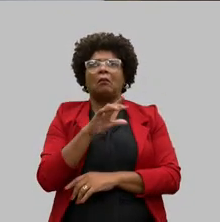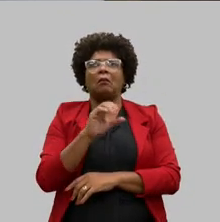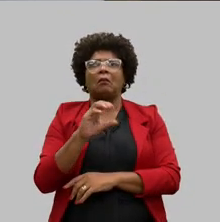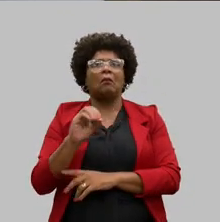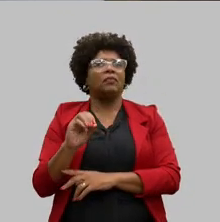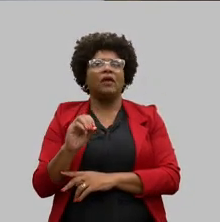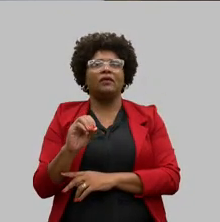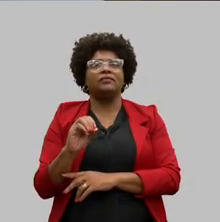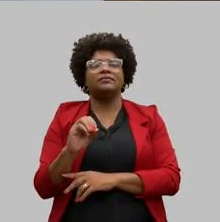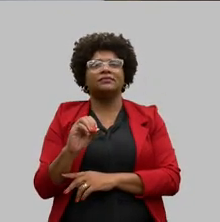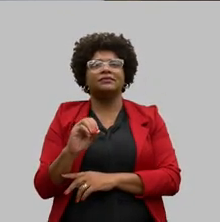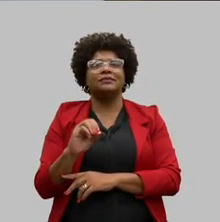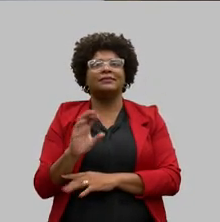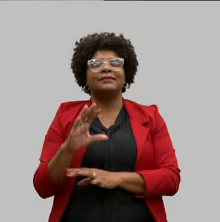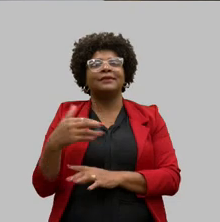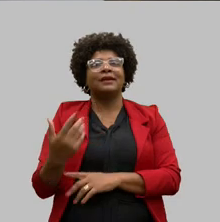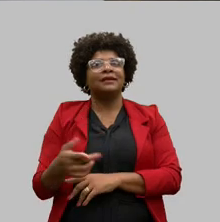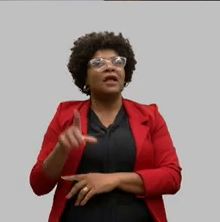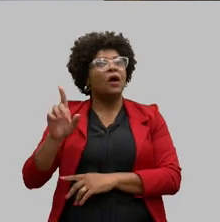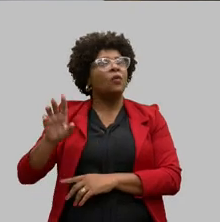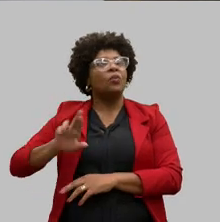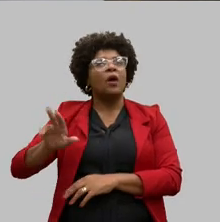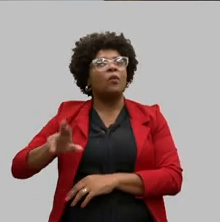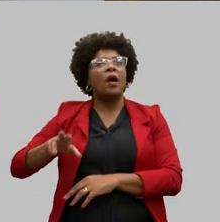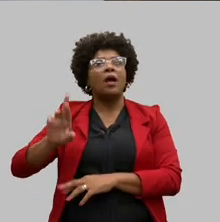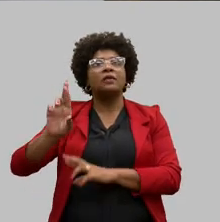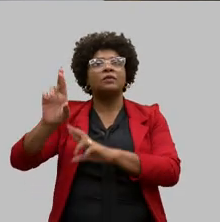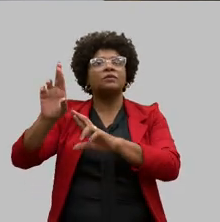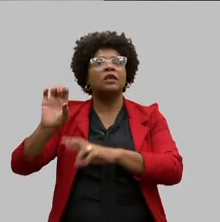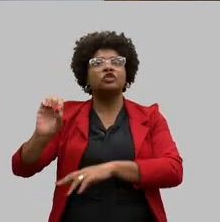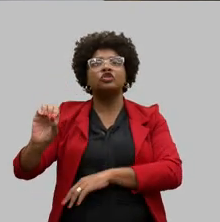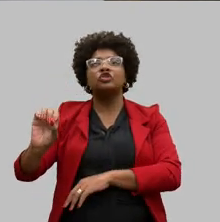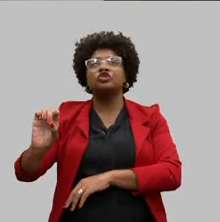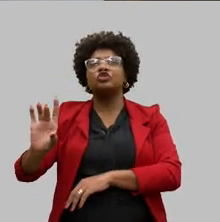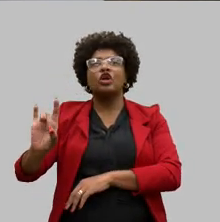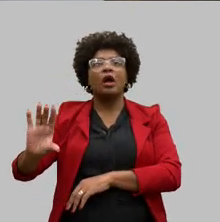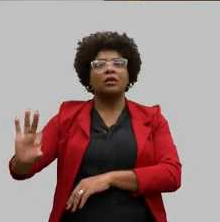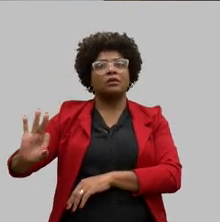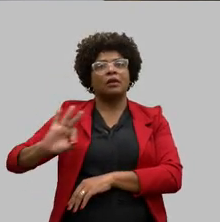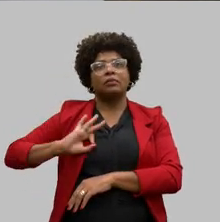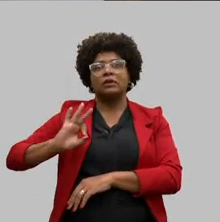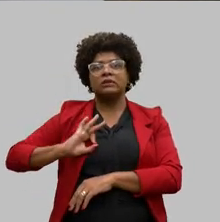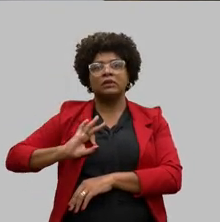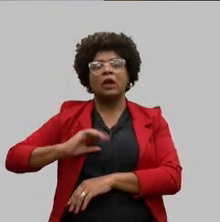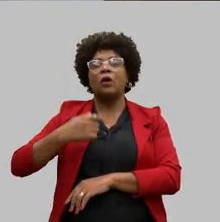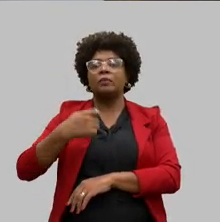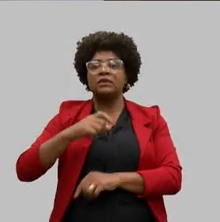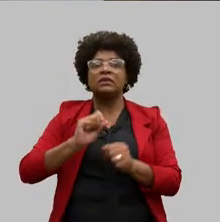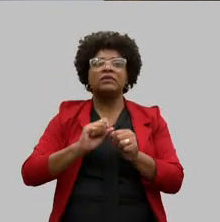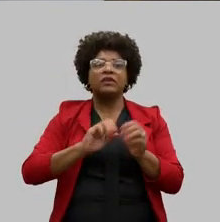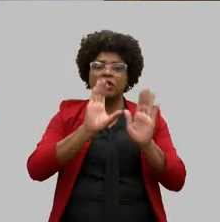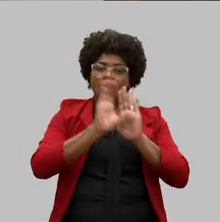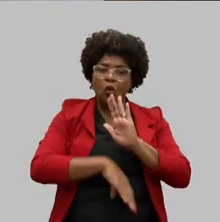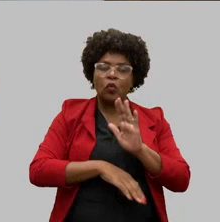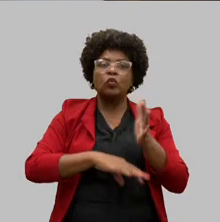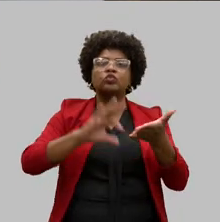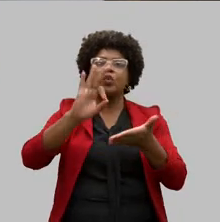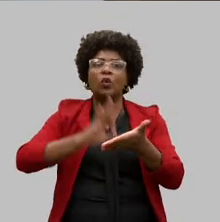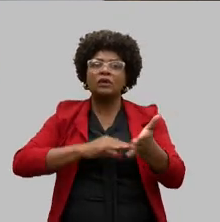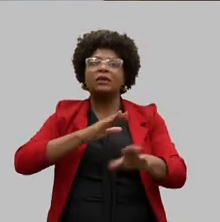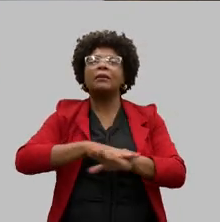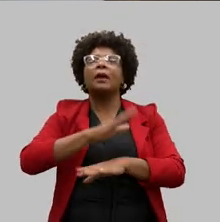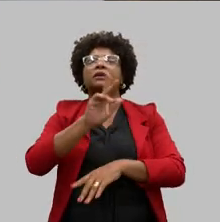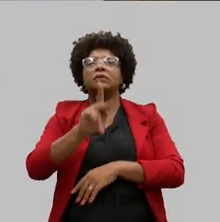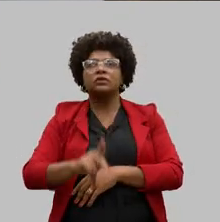recompor a polícia civil não hoje não dá conta tem que fazer concurso tem que contratar mais as